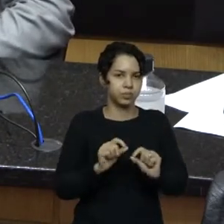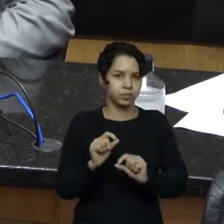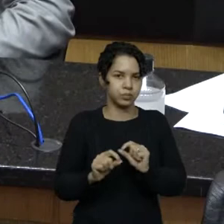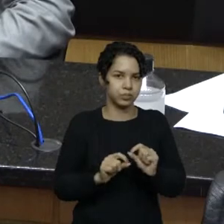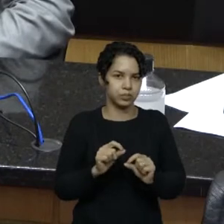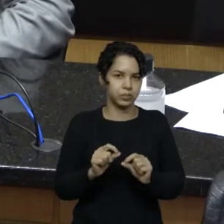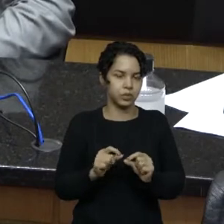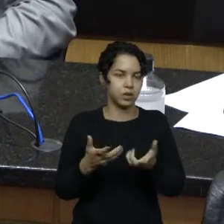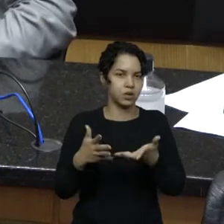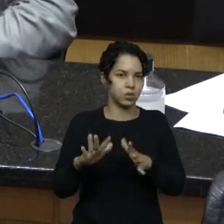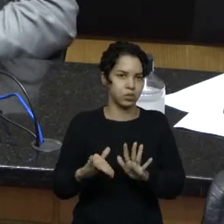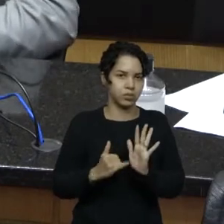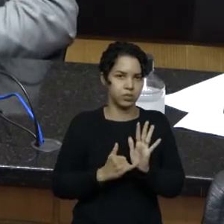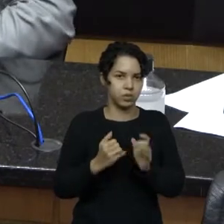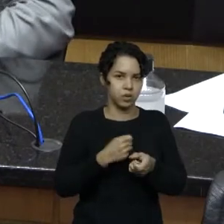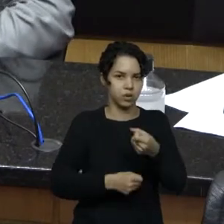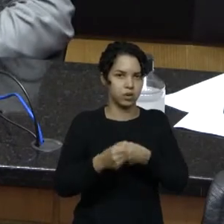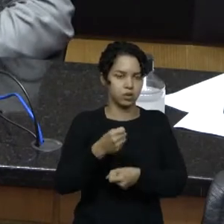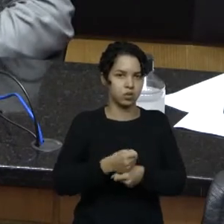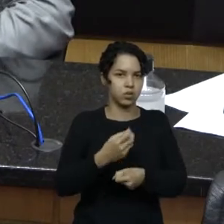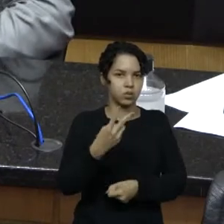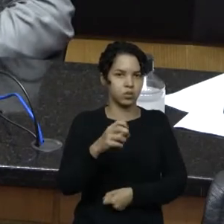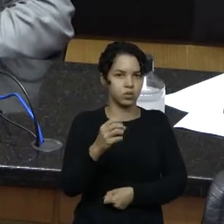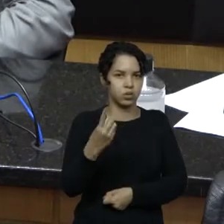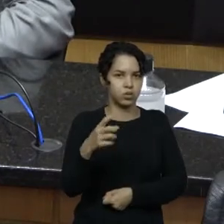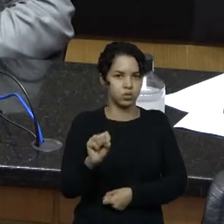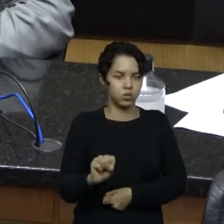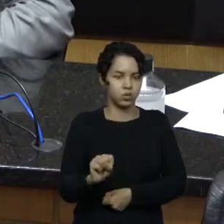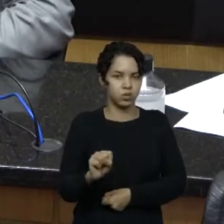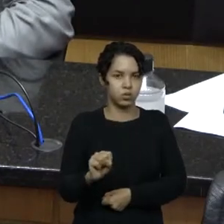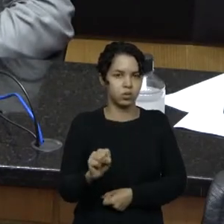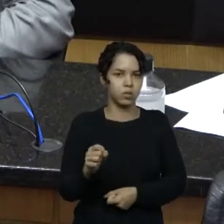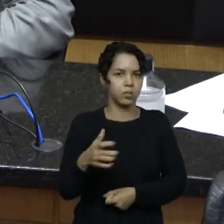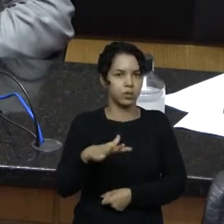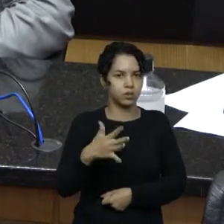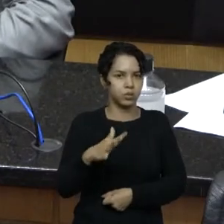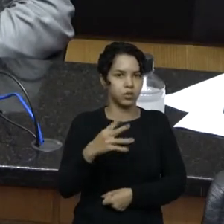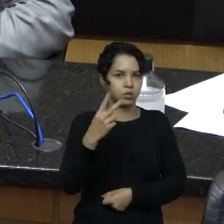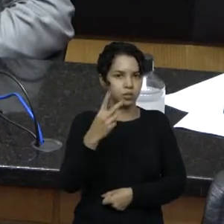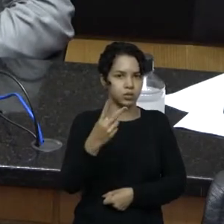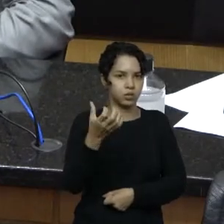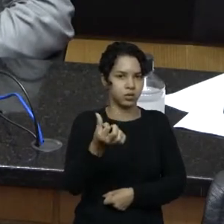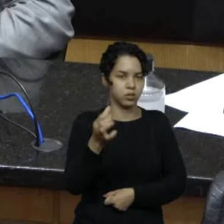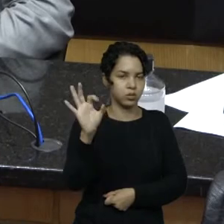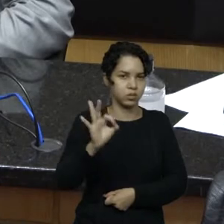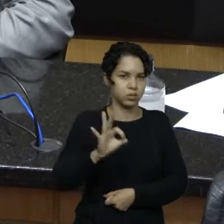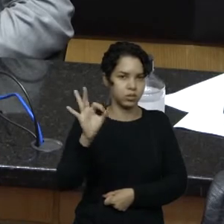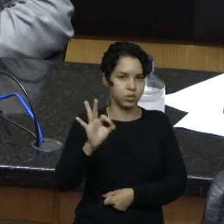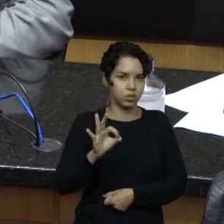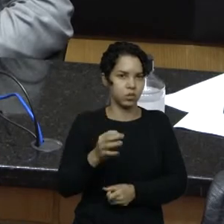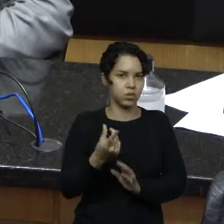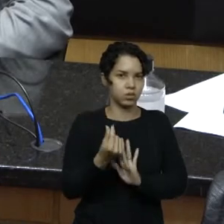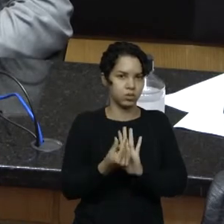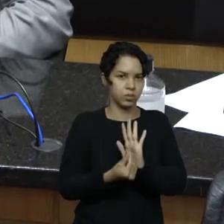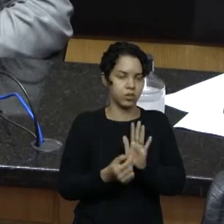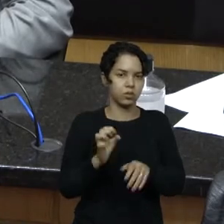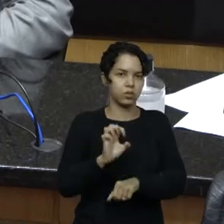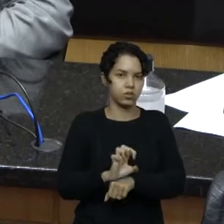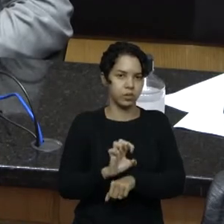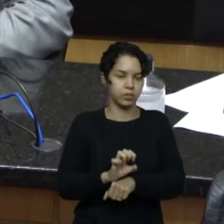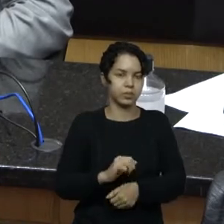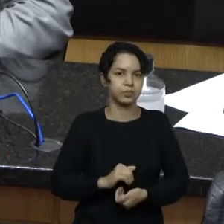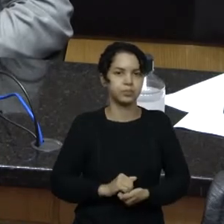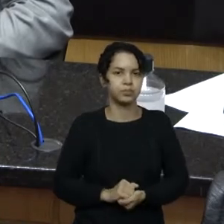renúncia fiscal de 2018 Cirino equivalente a aproximadamente 26 por cento do orçamento do Estado é